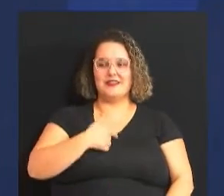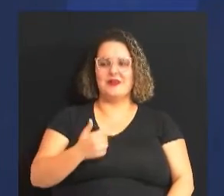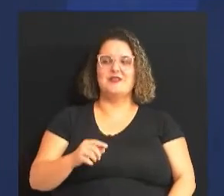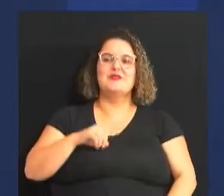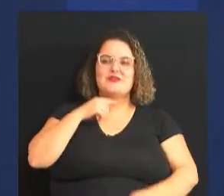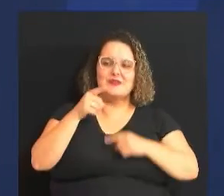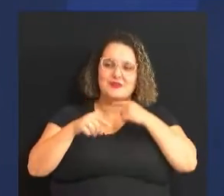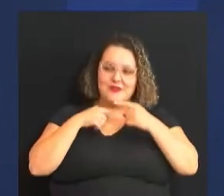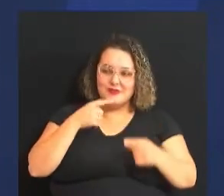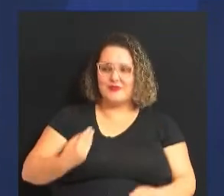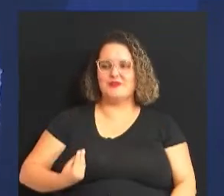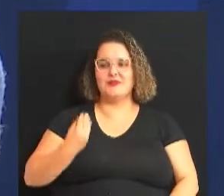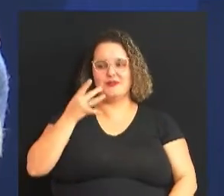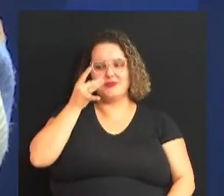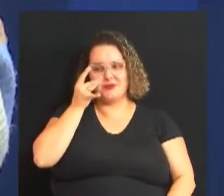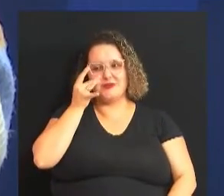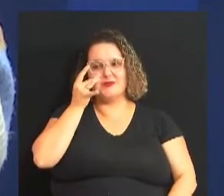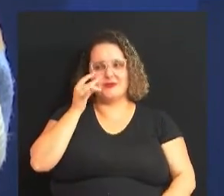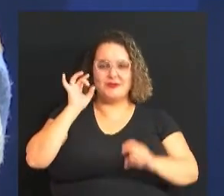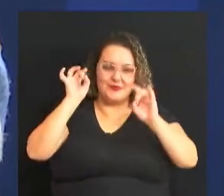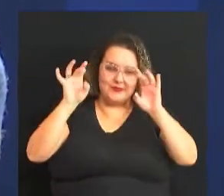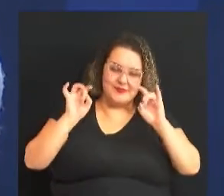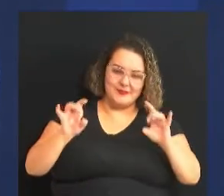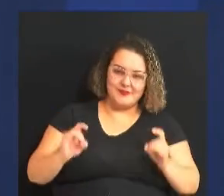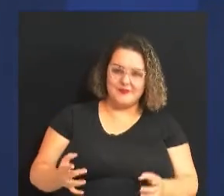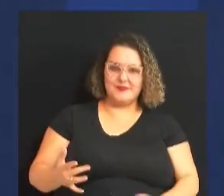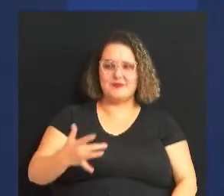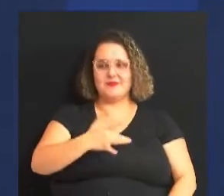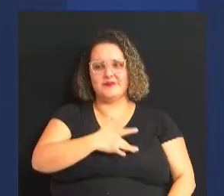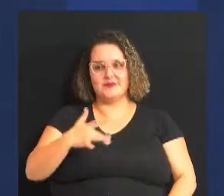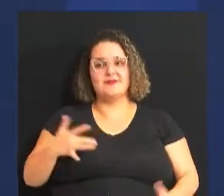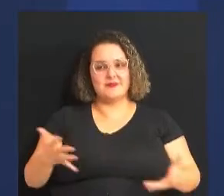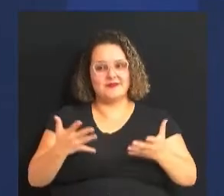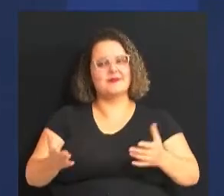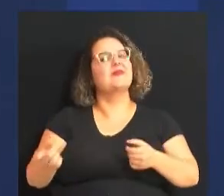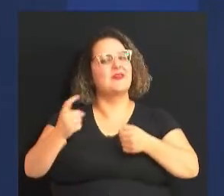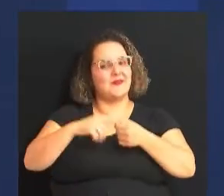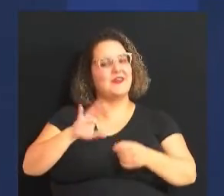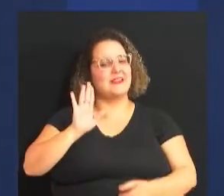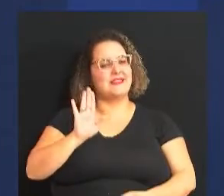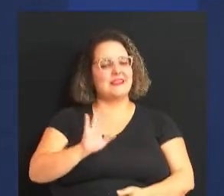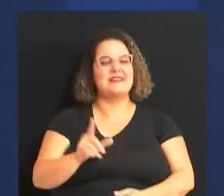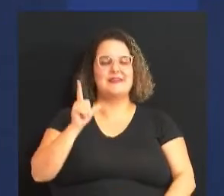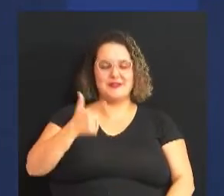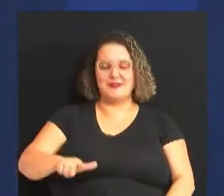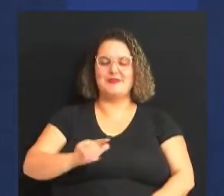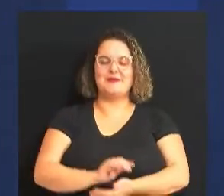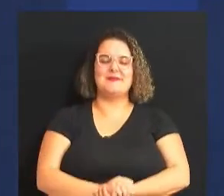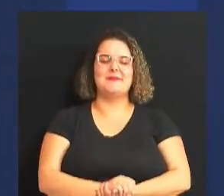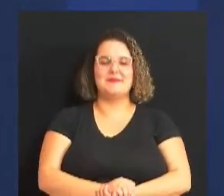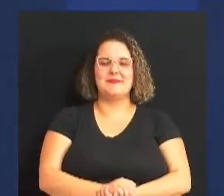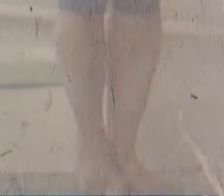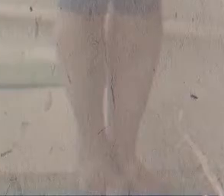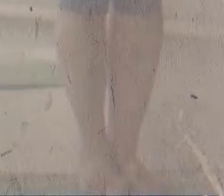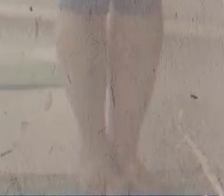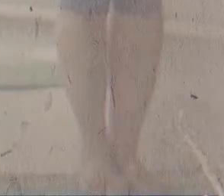dúvida ao vivo com o especialista. O Saúde é Vida volta já já, não saia daí.